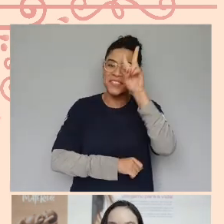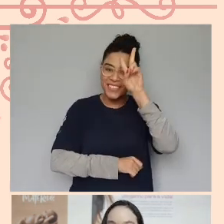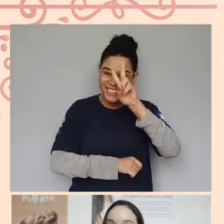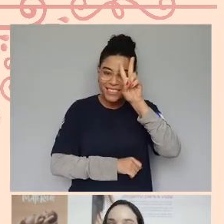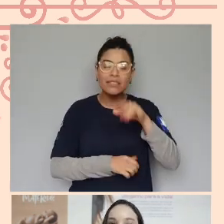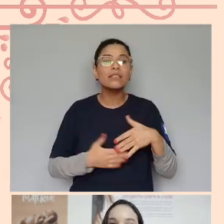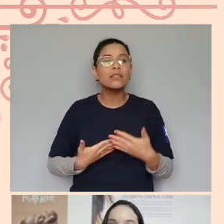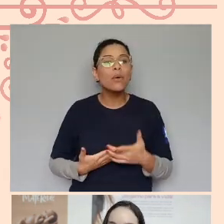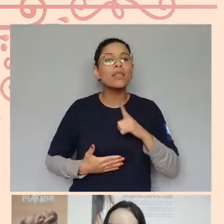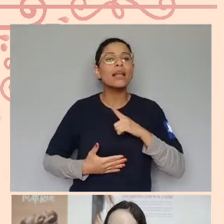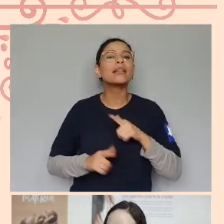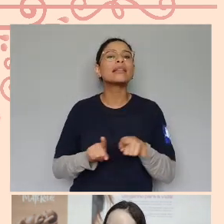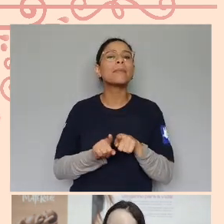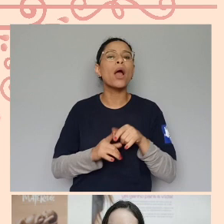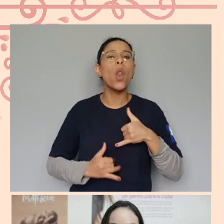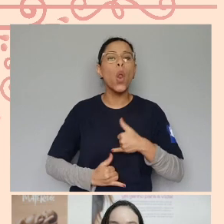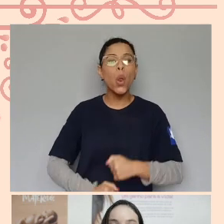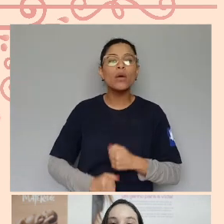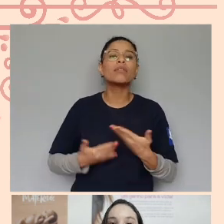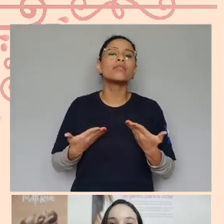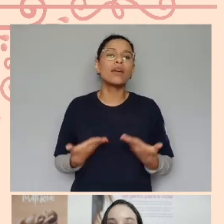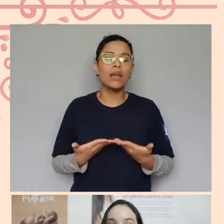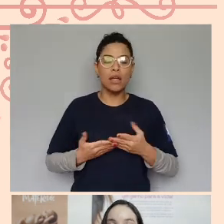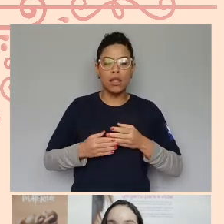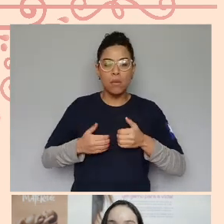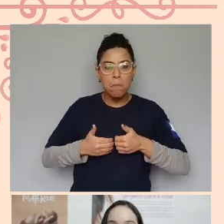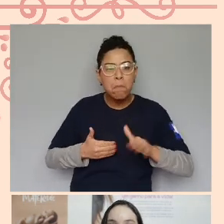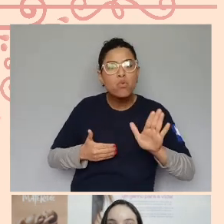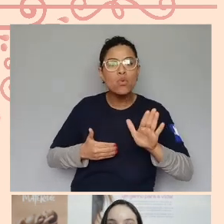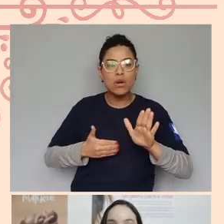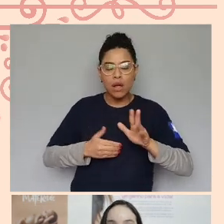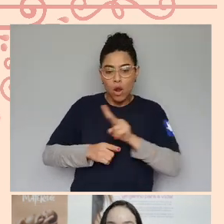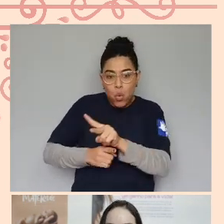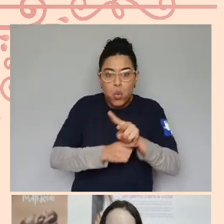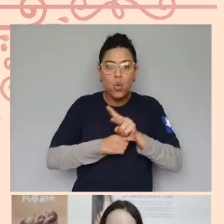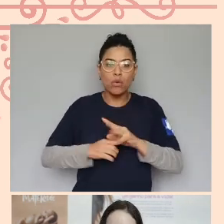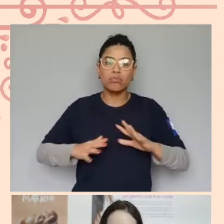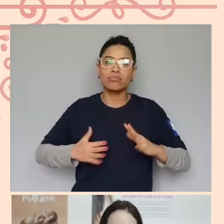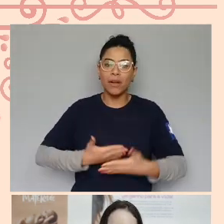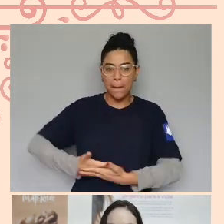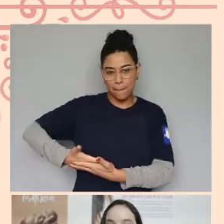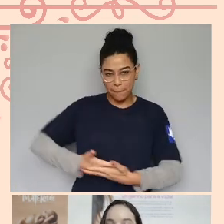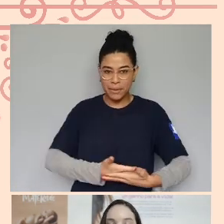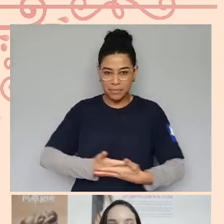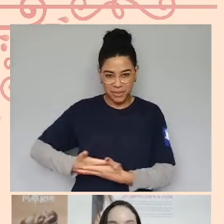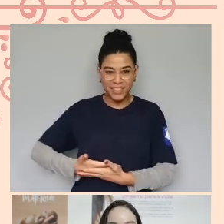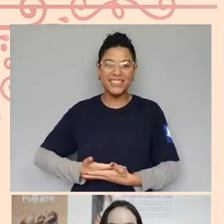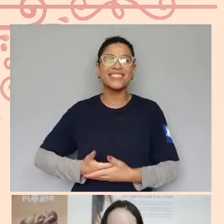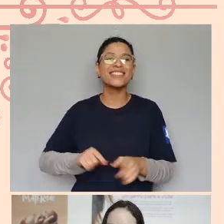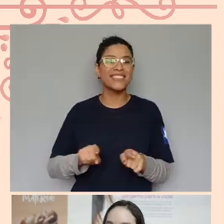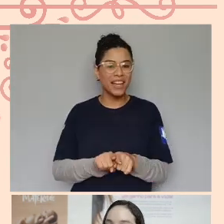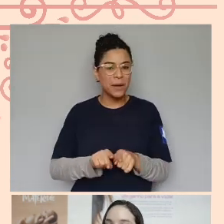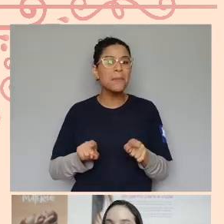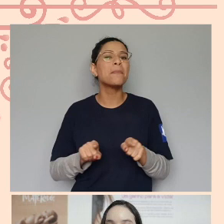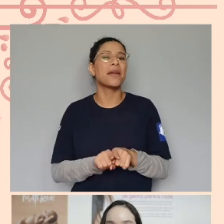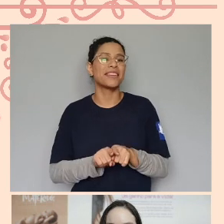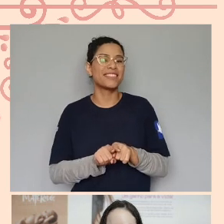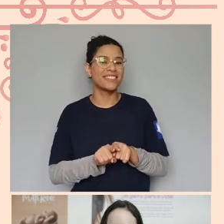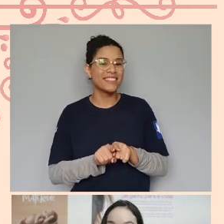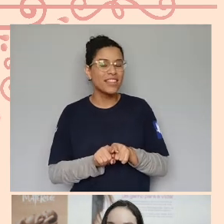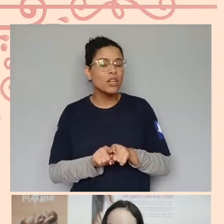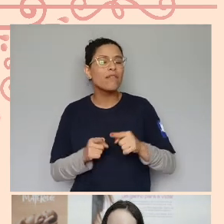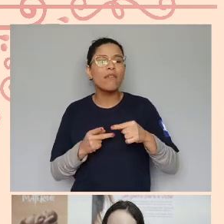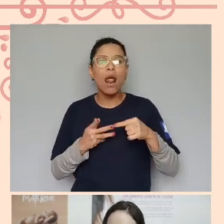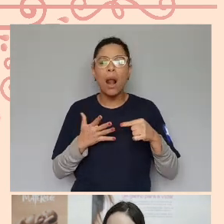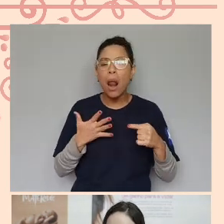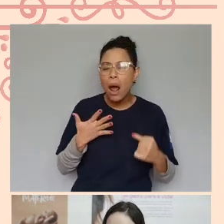Tem laxante que vai expulsar o micônio e vai defender essa criança com vários fatores de proteção, lactoferrina, imunoglobulina A,